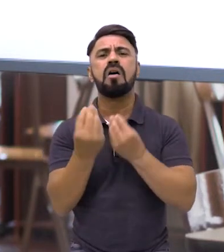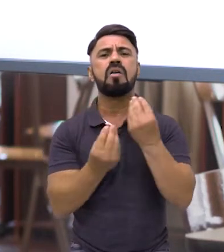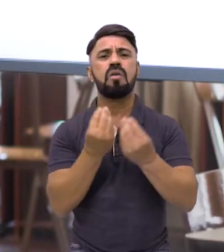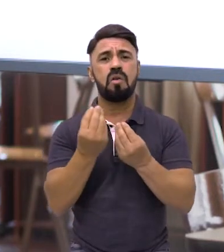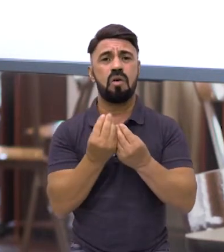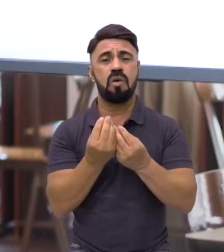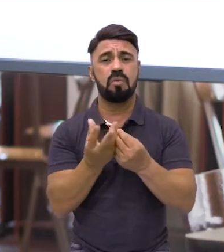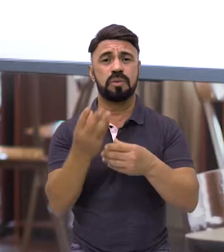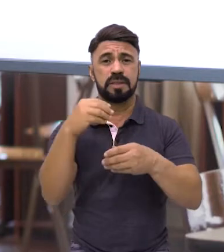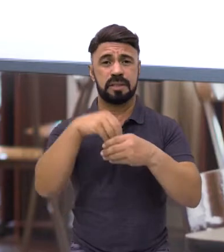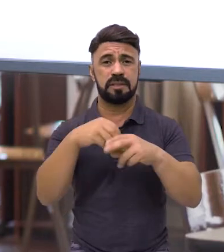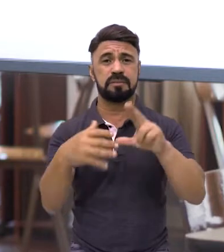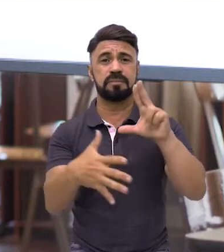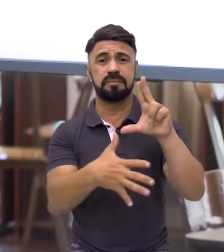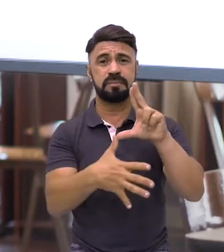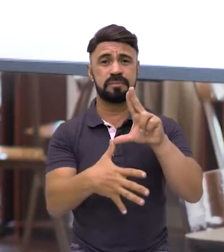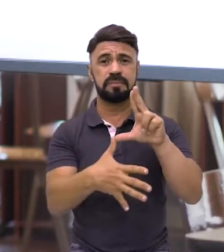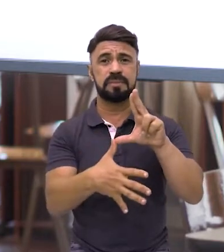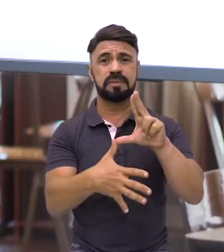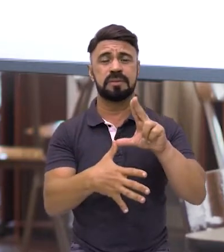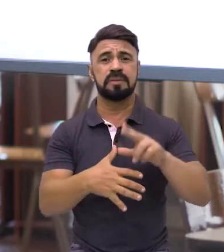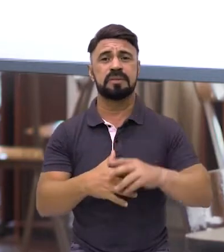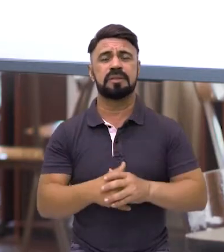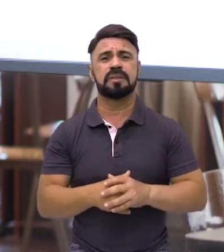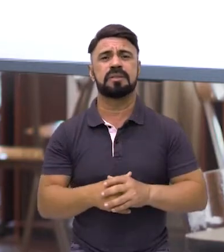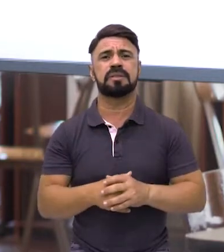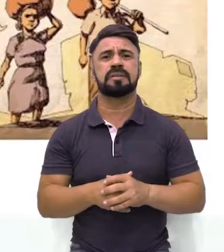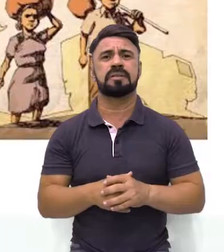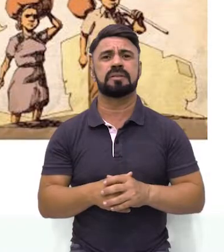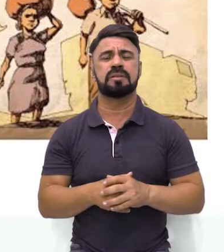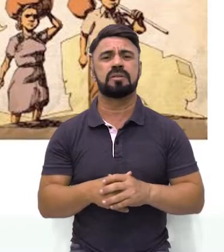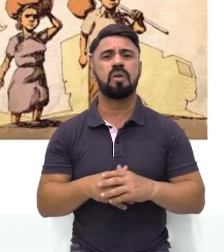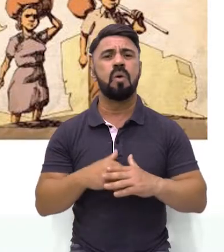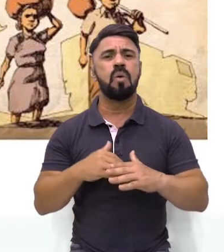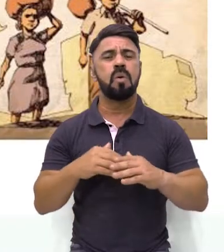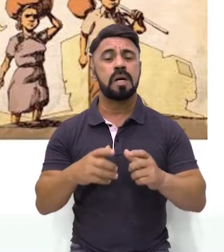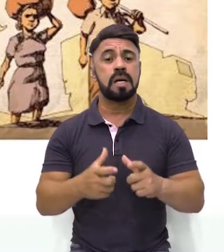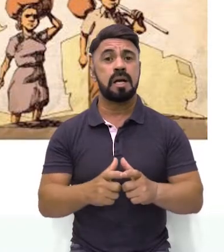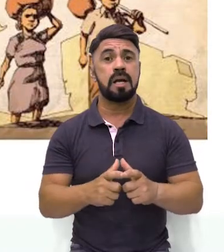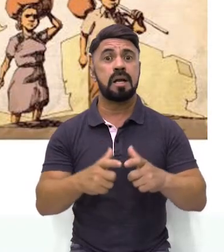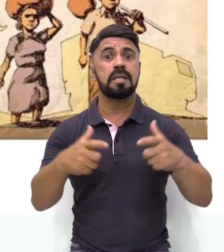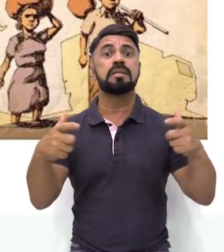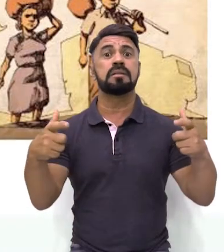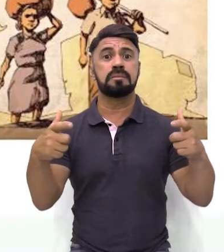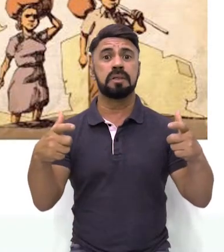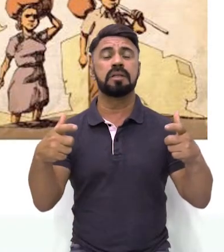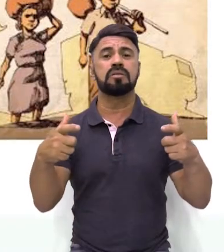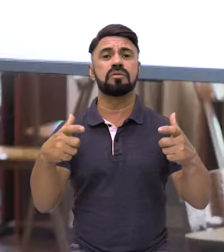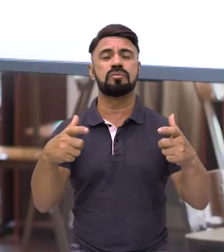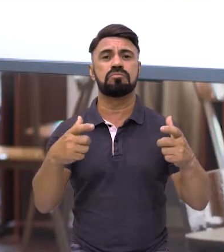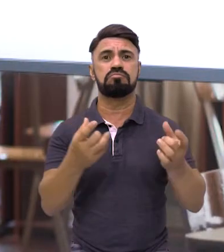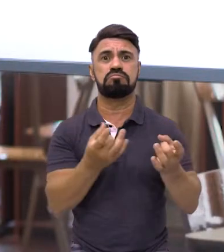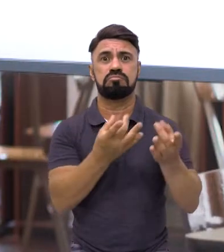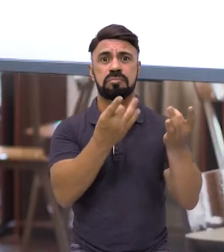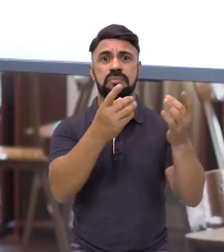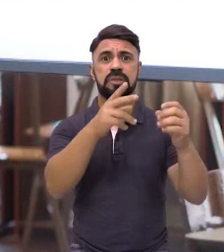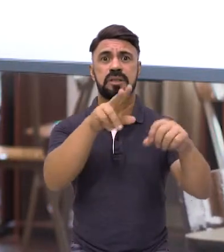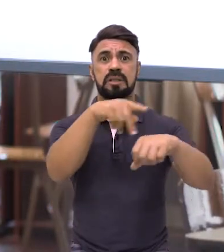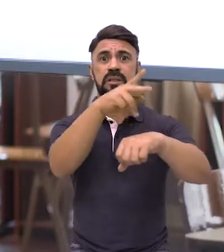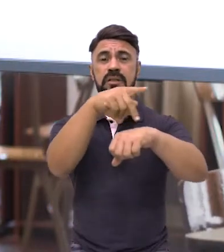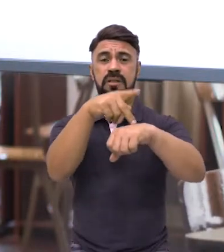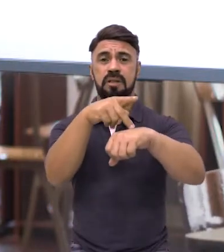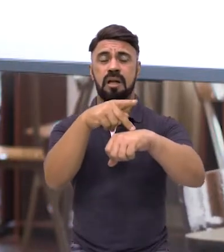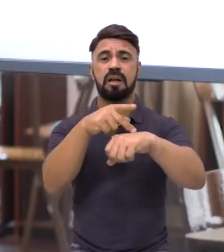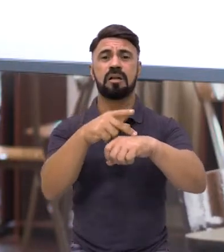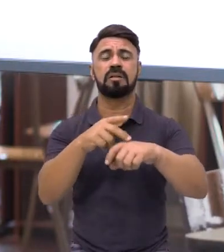forma dentro da América Latina? Através do crescimento do mercado nacional,